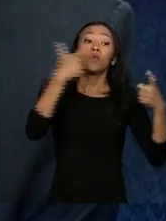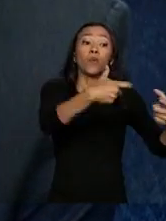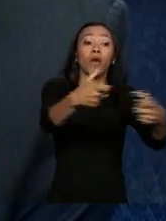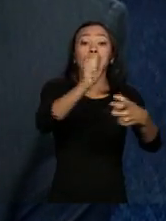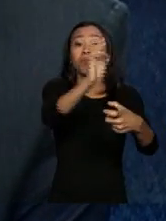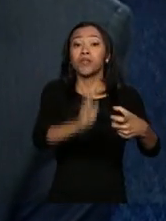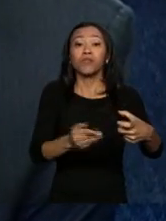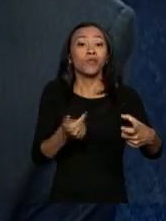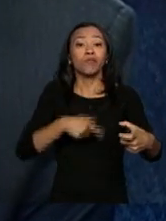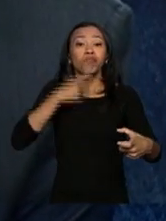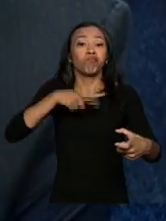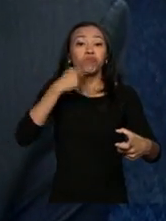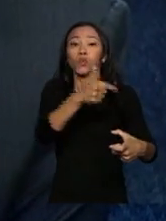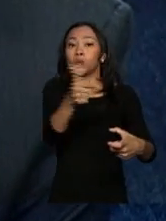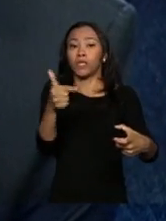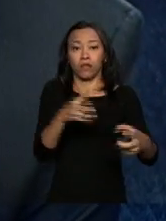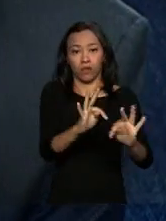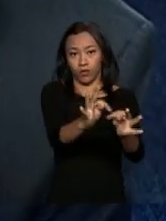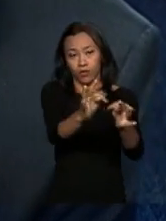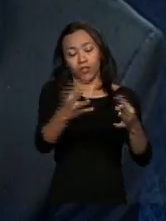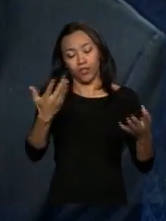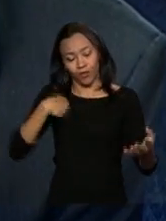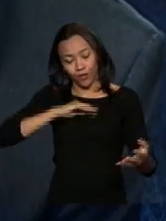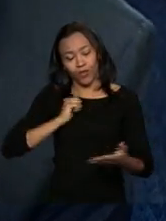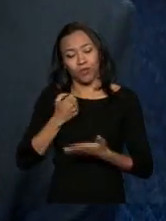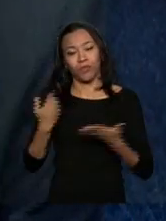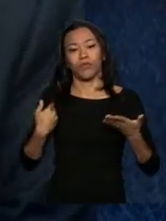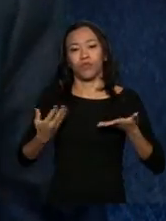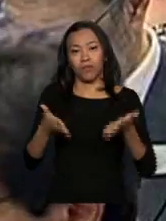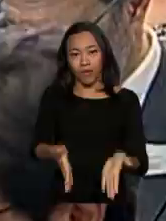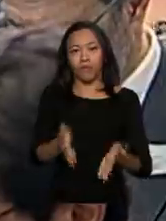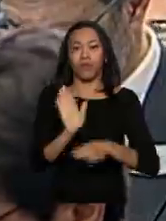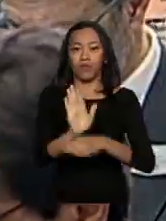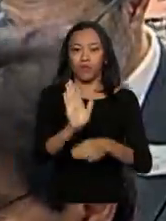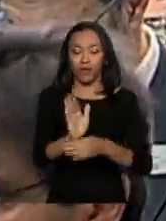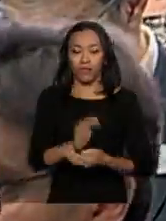então a gente tá aí para somar e com muita alegria e muita felicidade